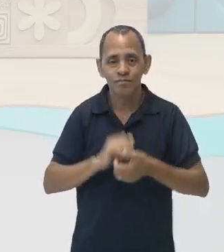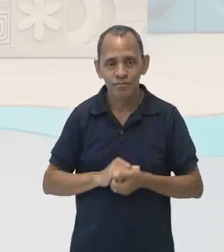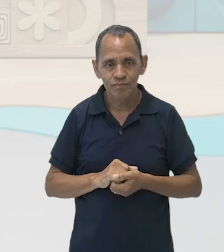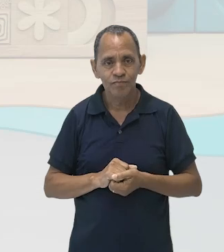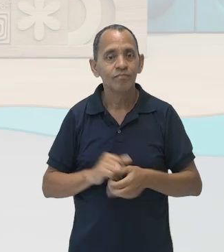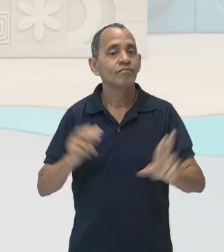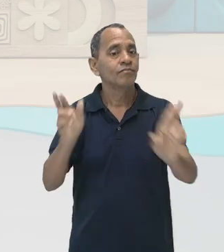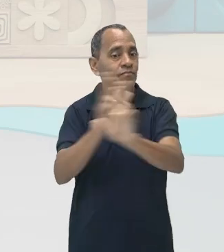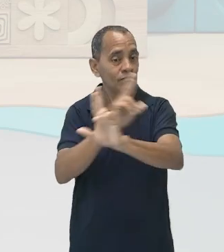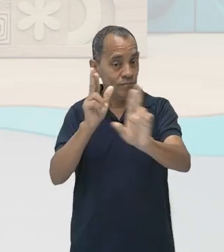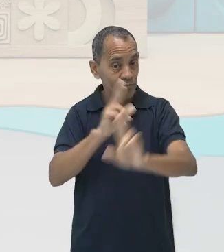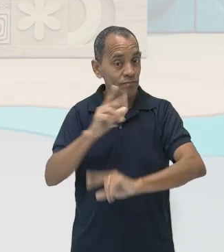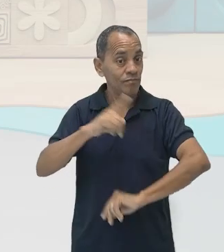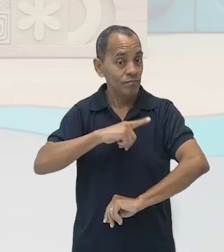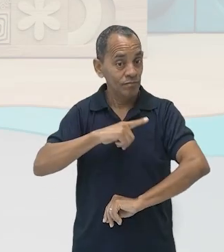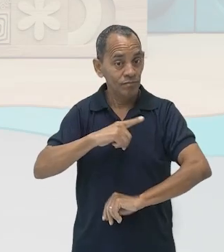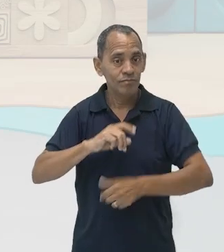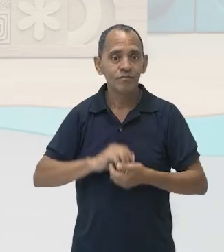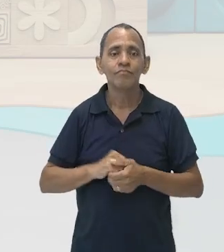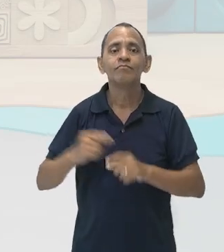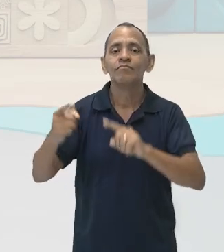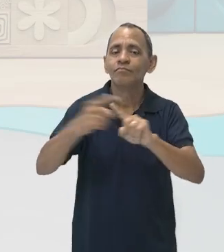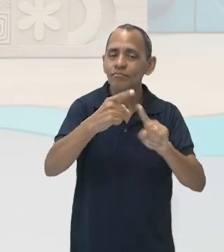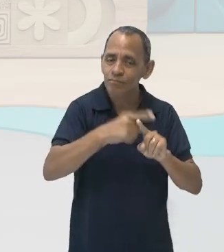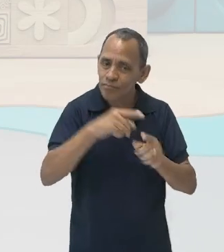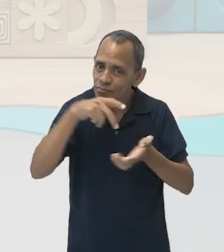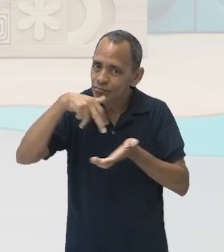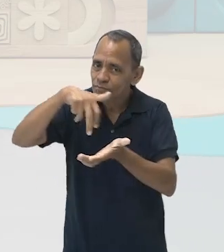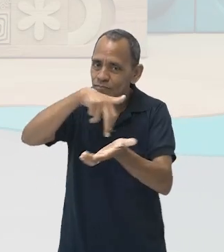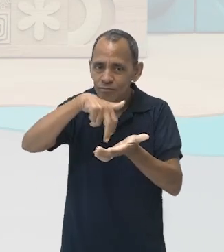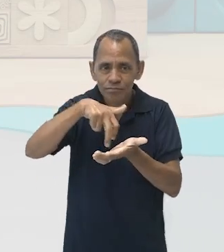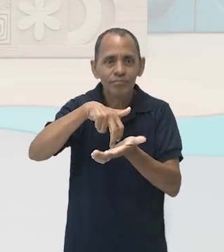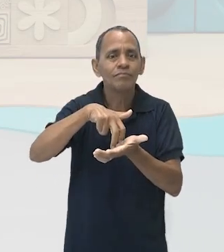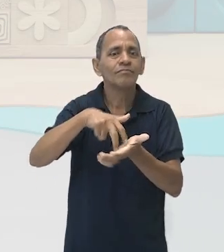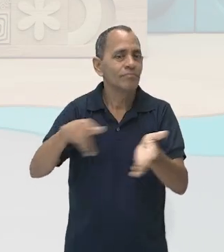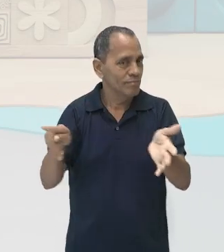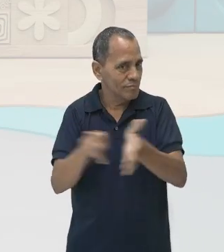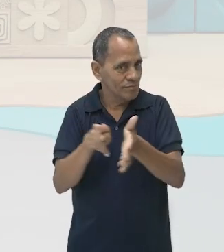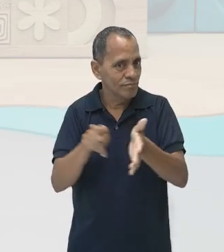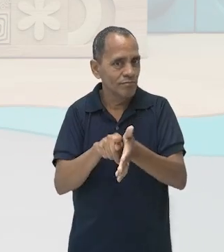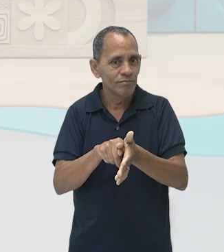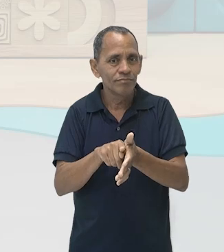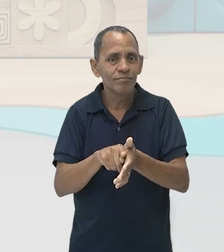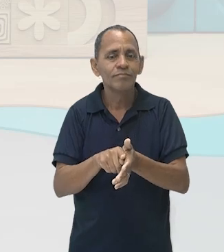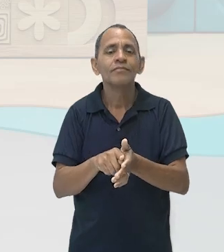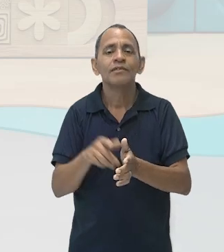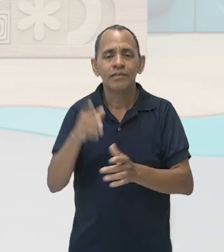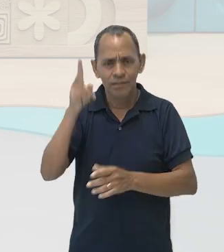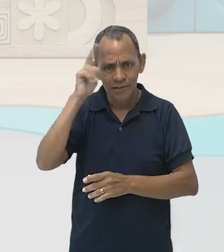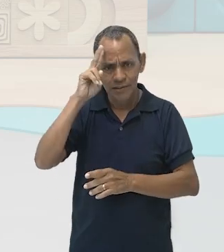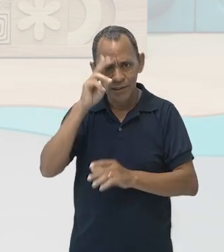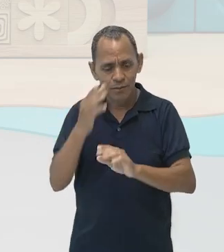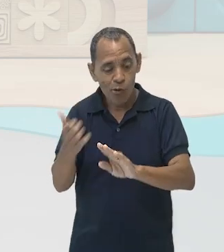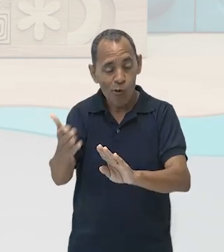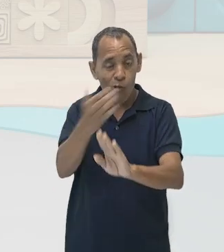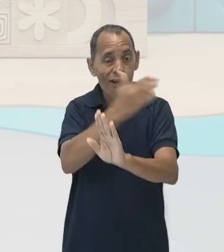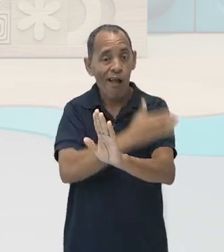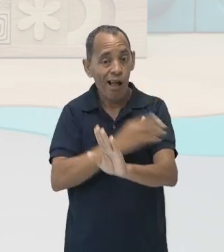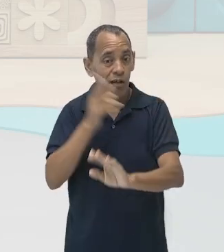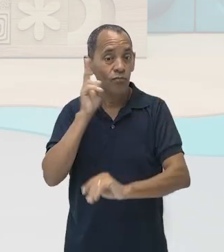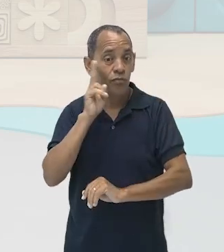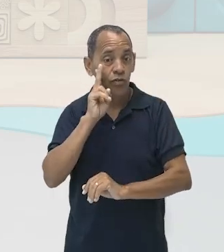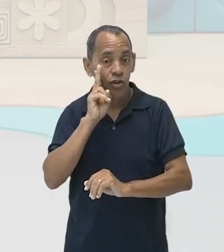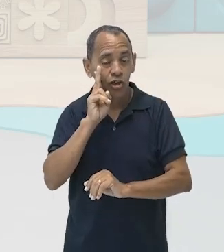está relacionado aos estilos de dança. Como vocês viram lá no início sobre o balé, né?